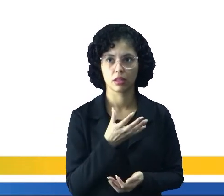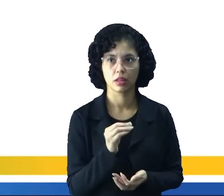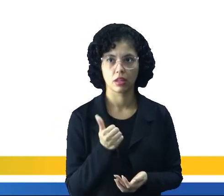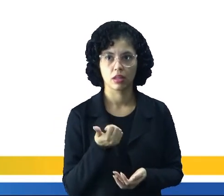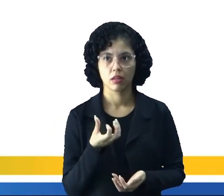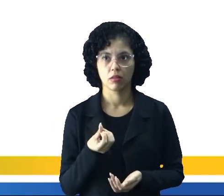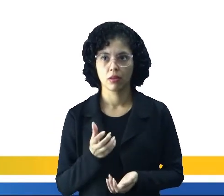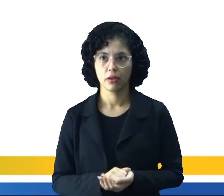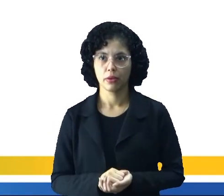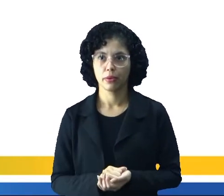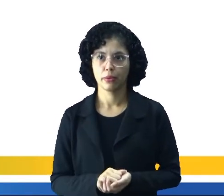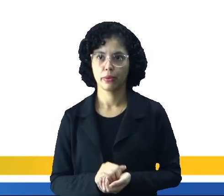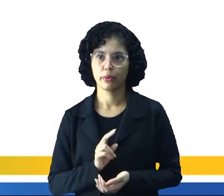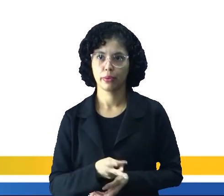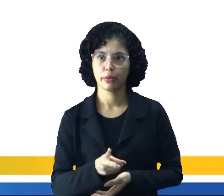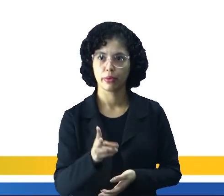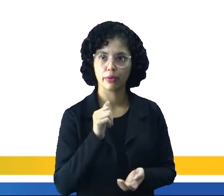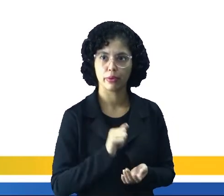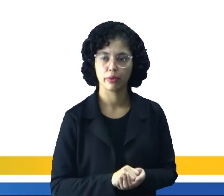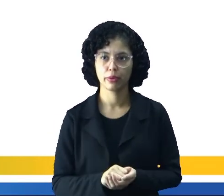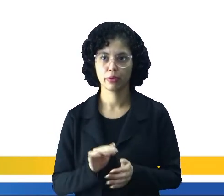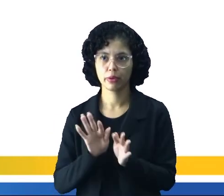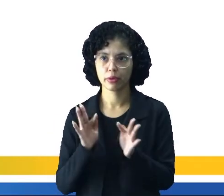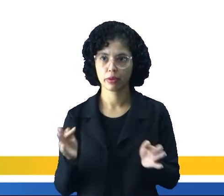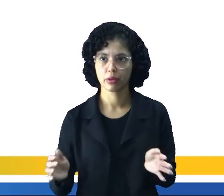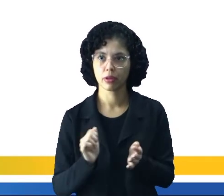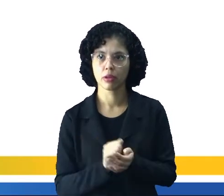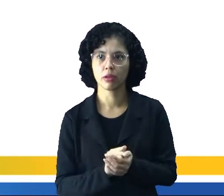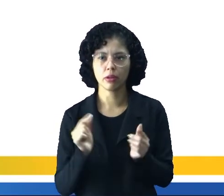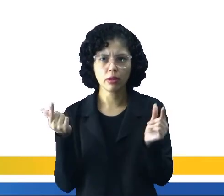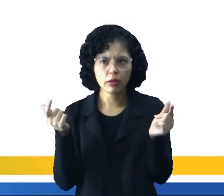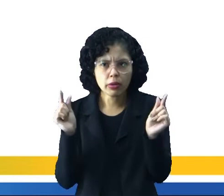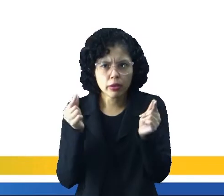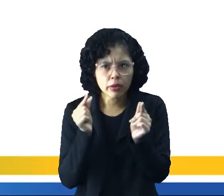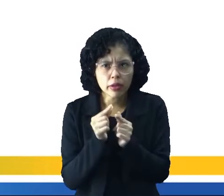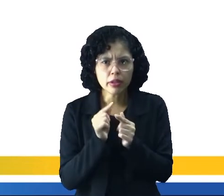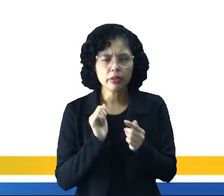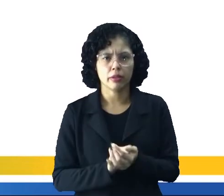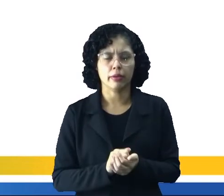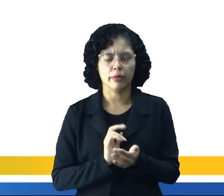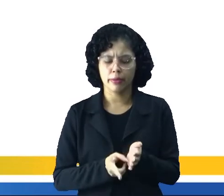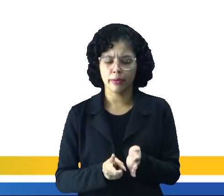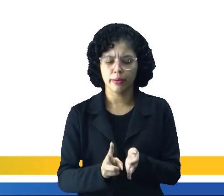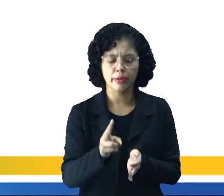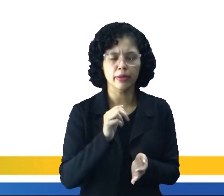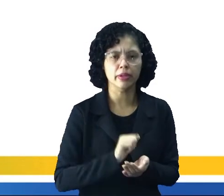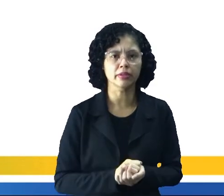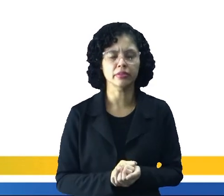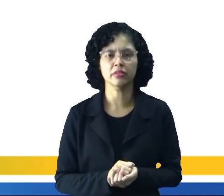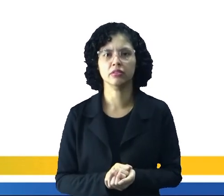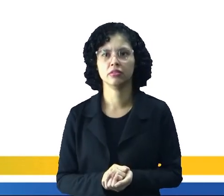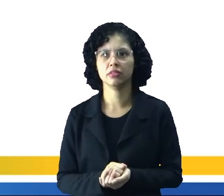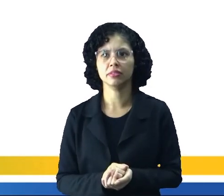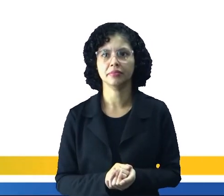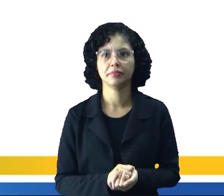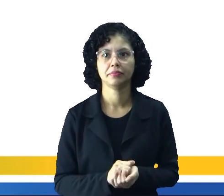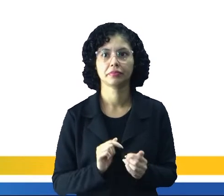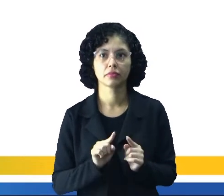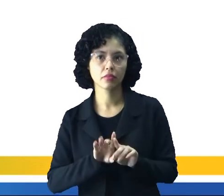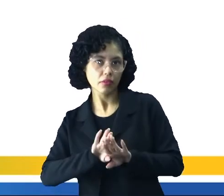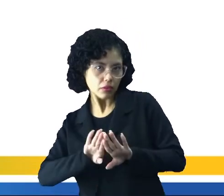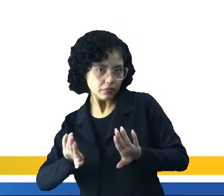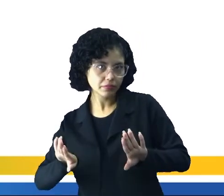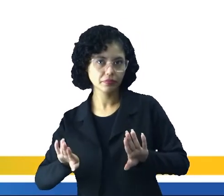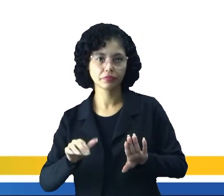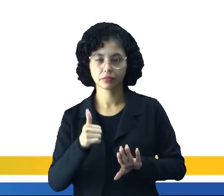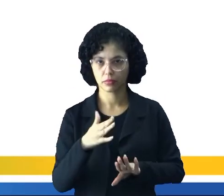16, bem como a continuação da frase com a letra minúscula nas linhas subsequentes. Então, ele deu aquele distanciamento